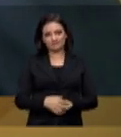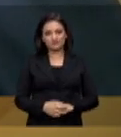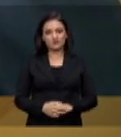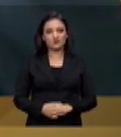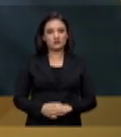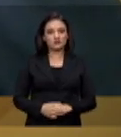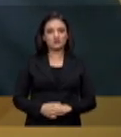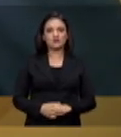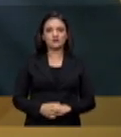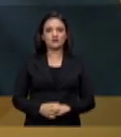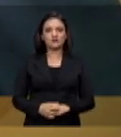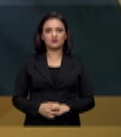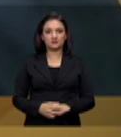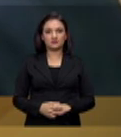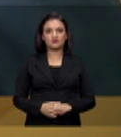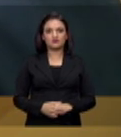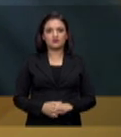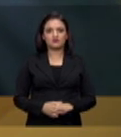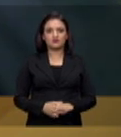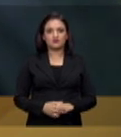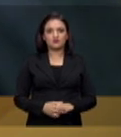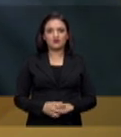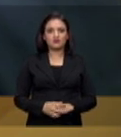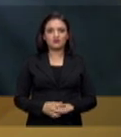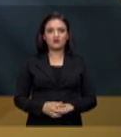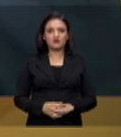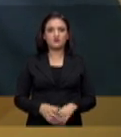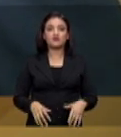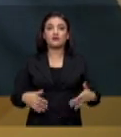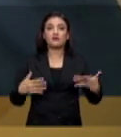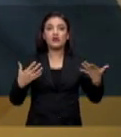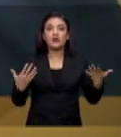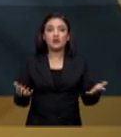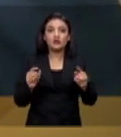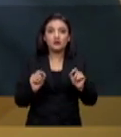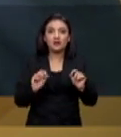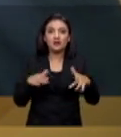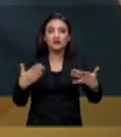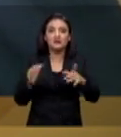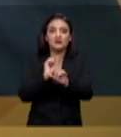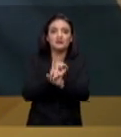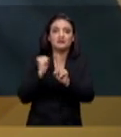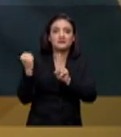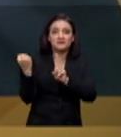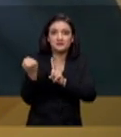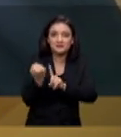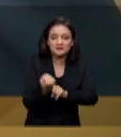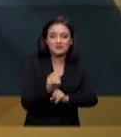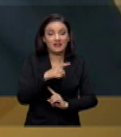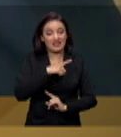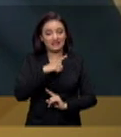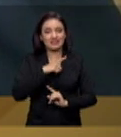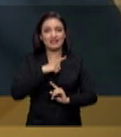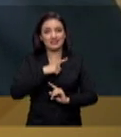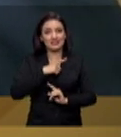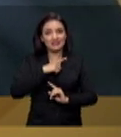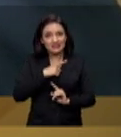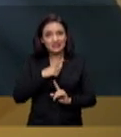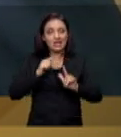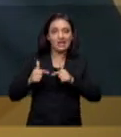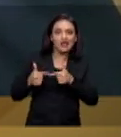Quando uma sociedade tem um problema tal qual uma pandemia e preocupa-se com a clareza, a certidão,